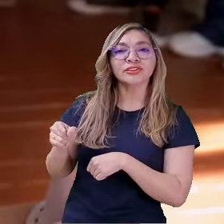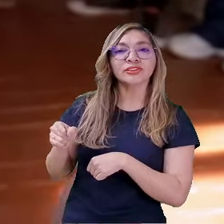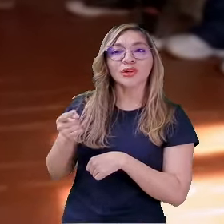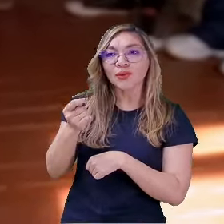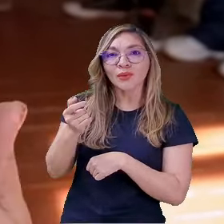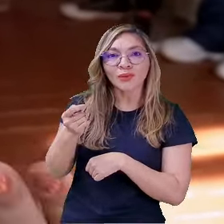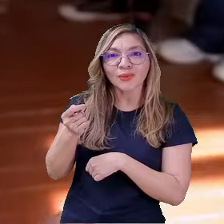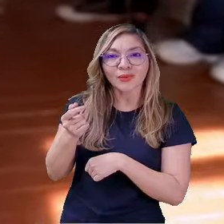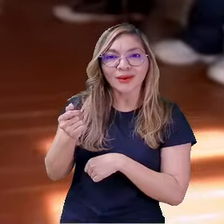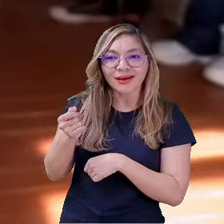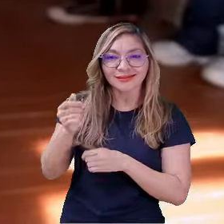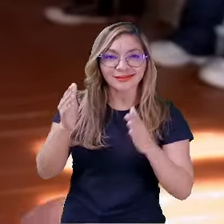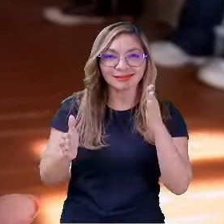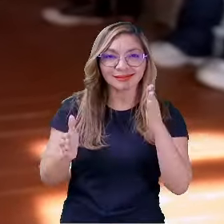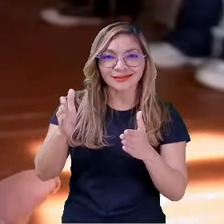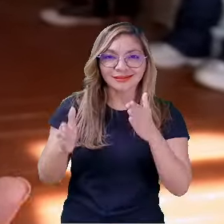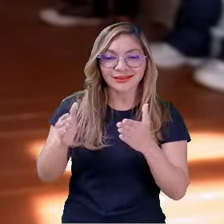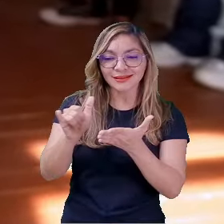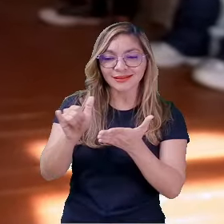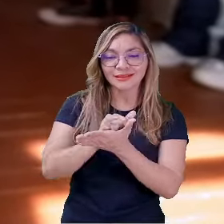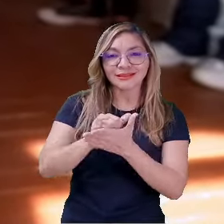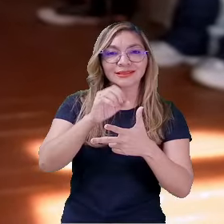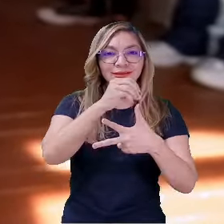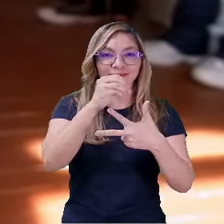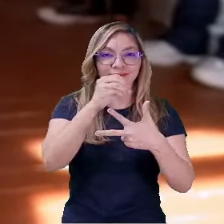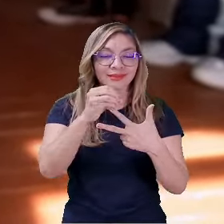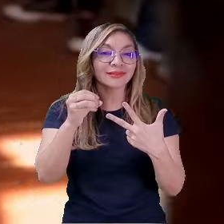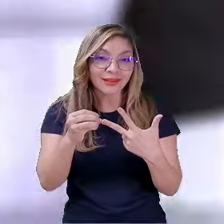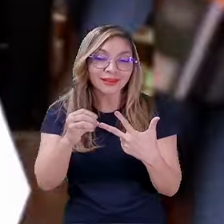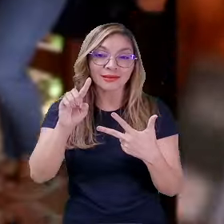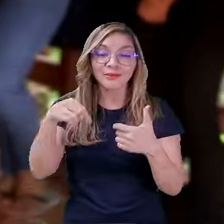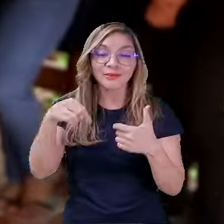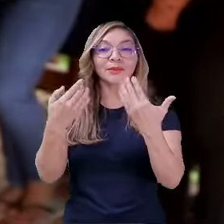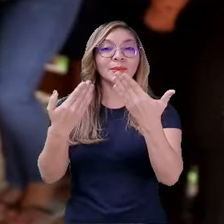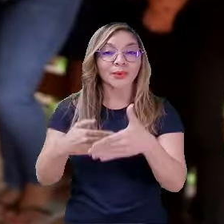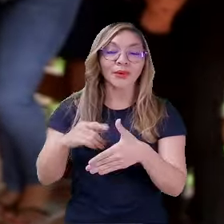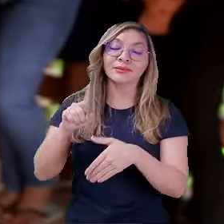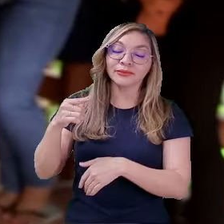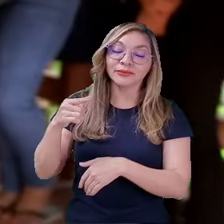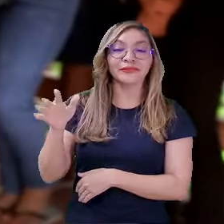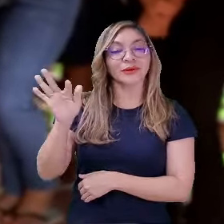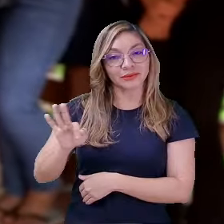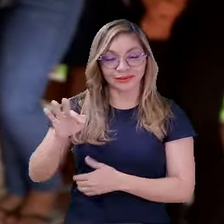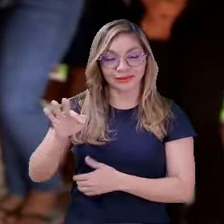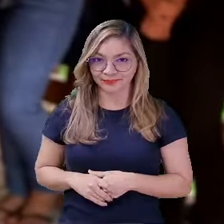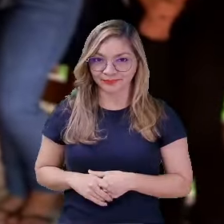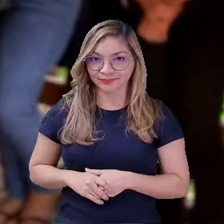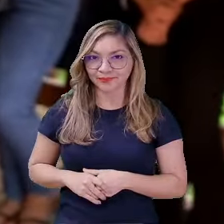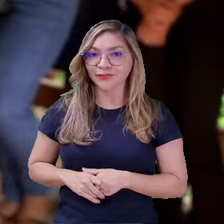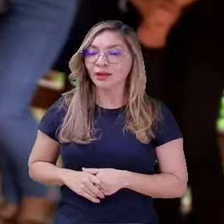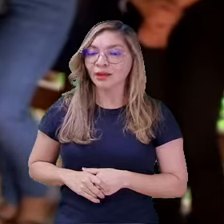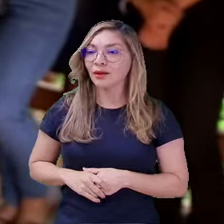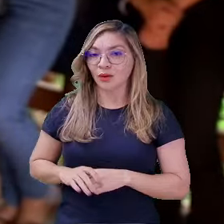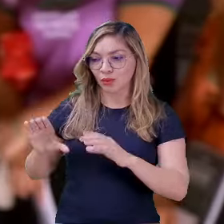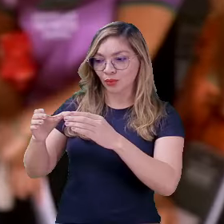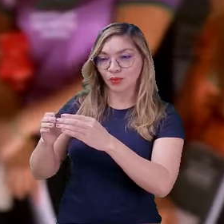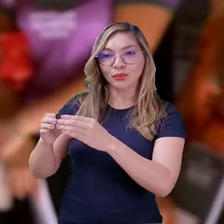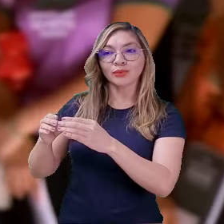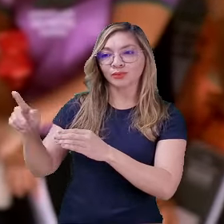nessa fase de inscrição para Enem, fazer Enem e faculdade. Nós fomos procurados por um grupo de professores da